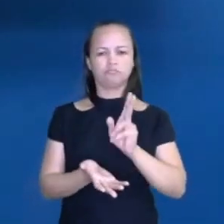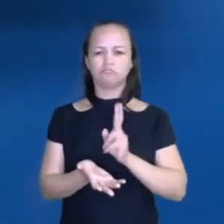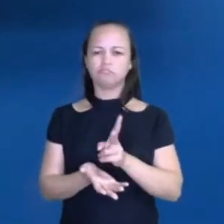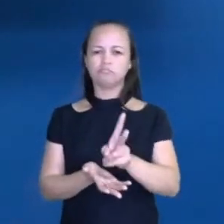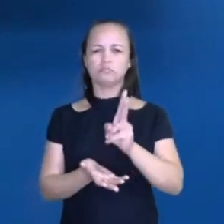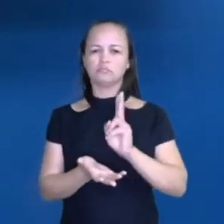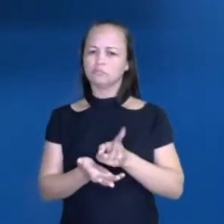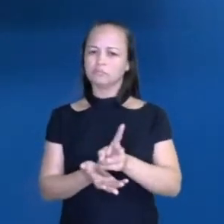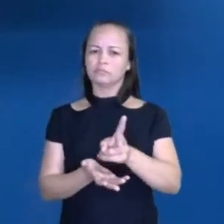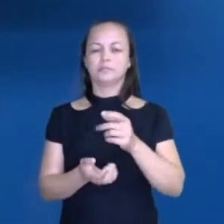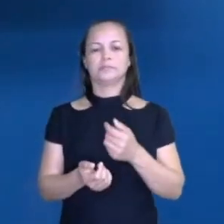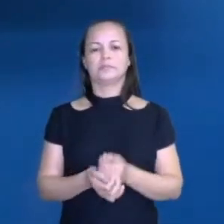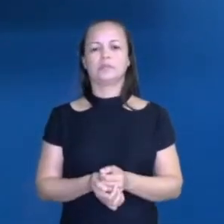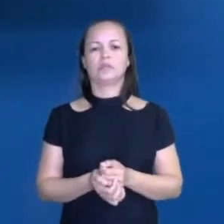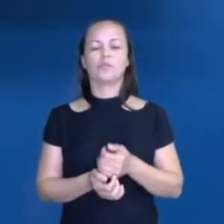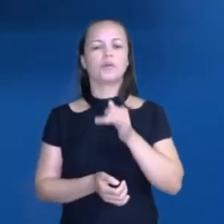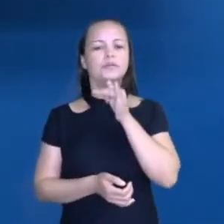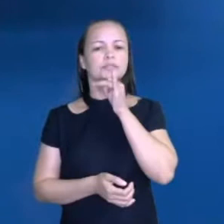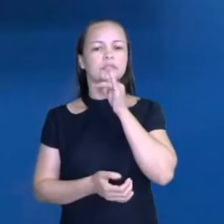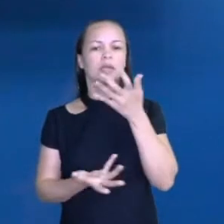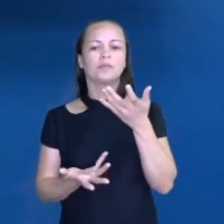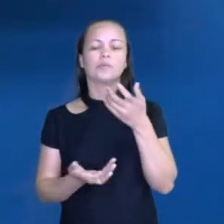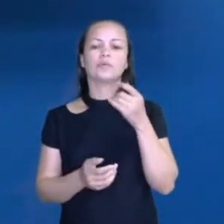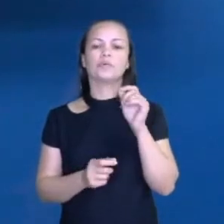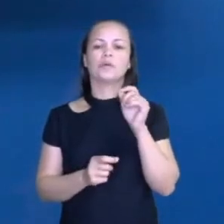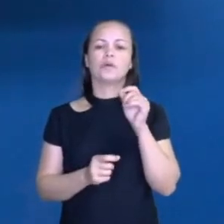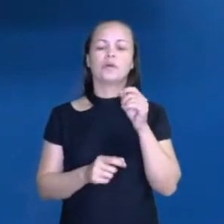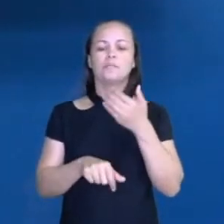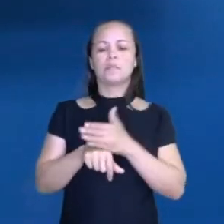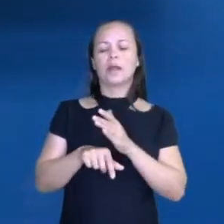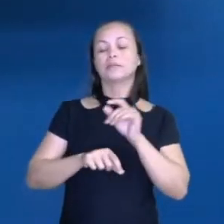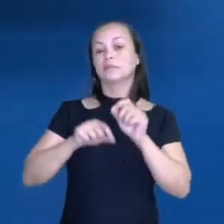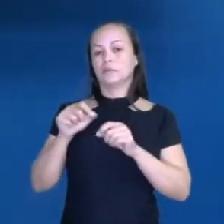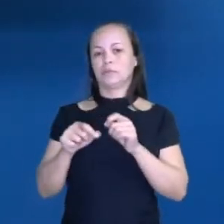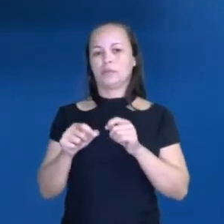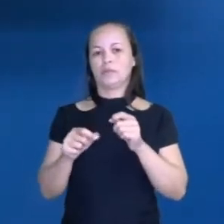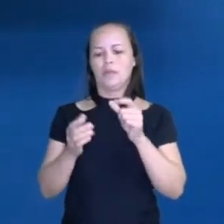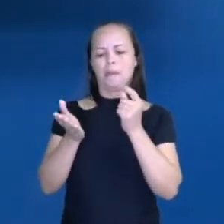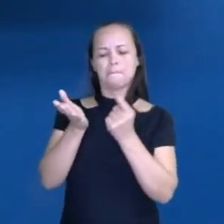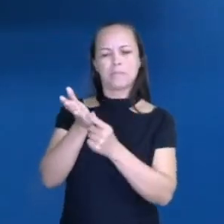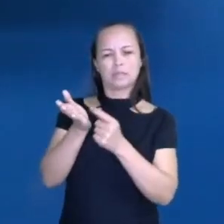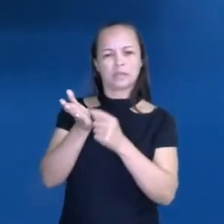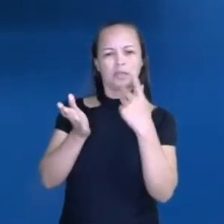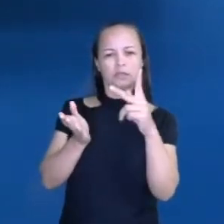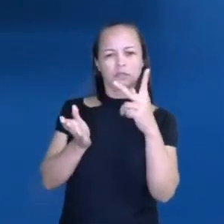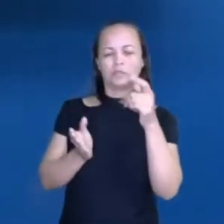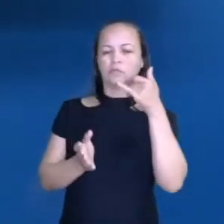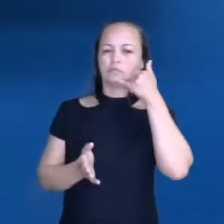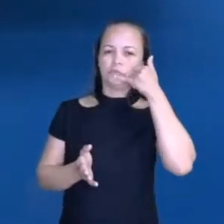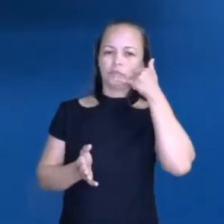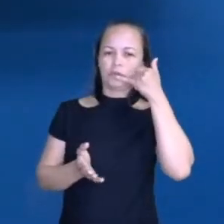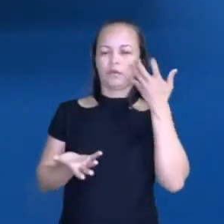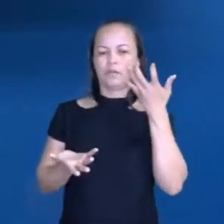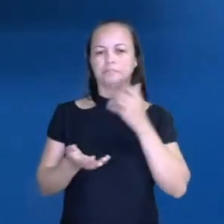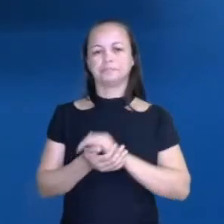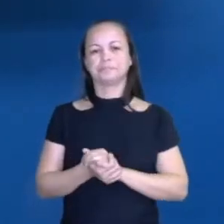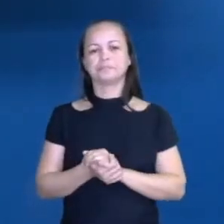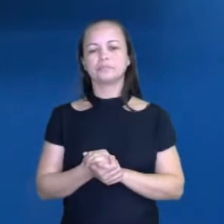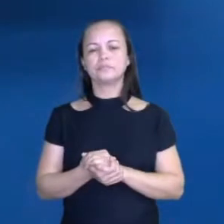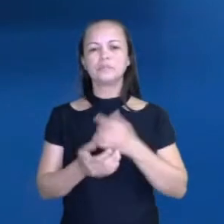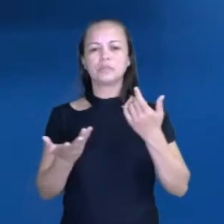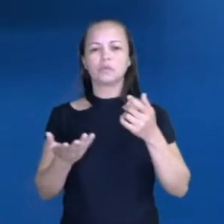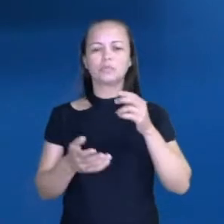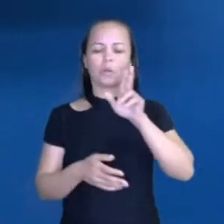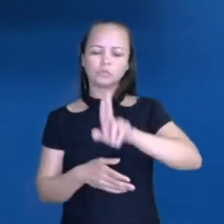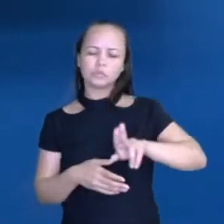Tina um exibir para isso aí é a bateria do seu celular e é isso é você já viu quando você coloca seu celular